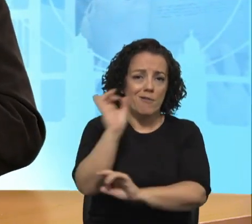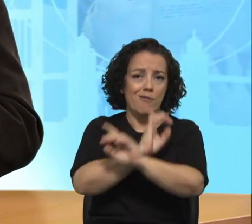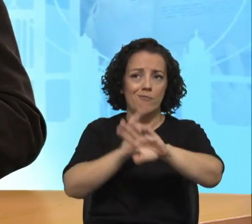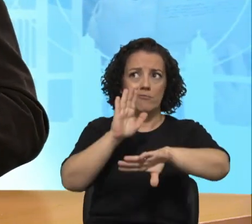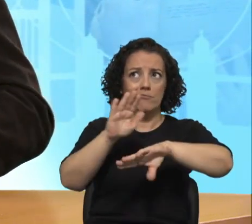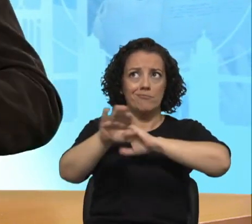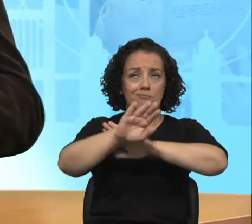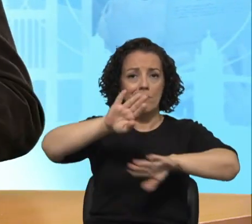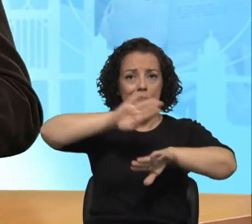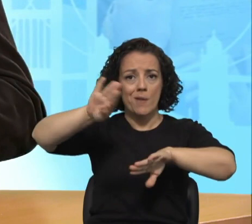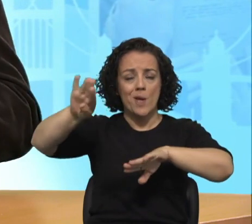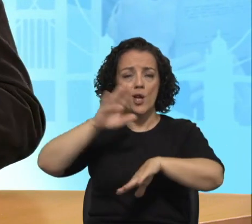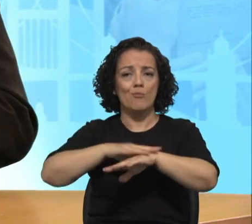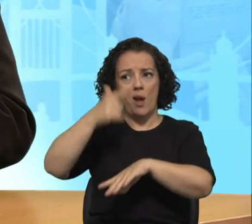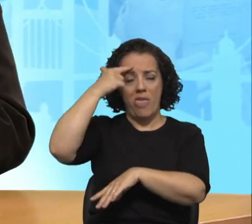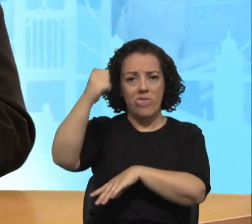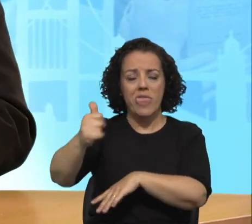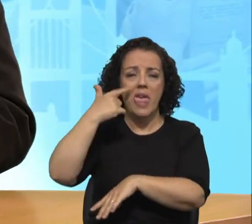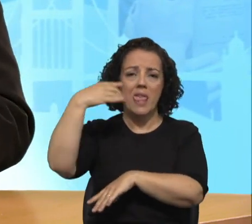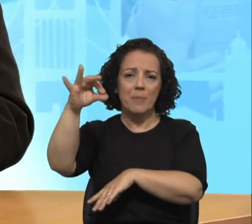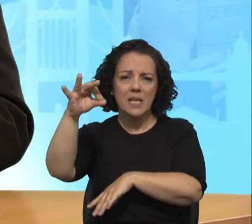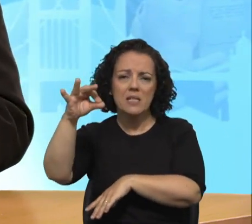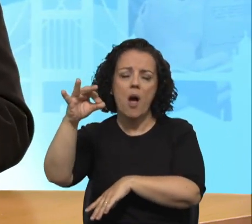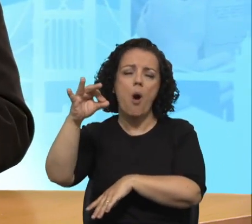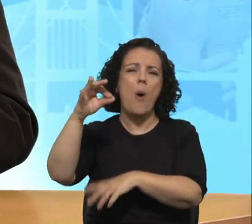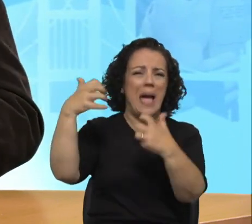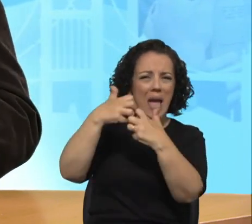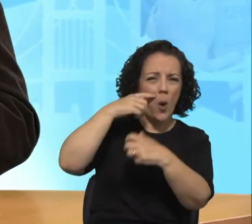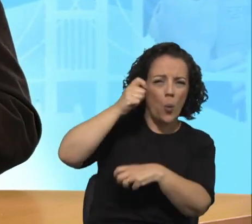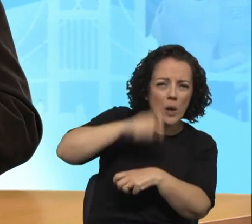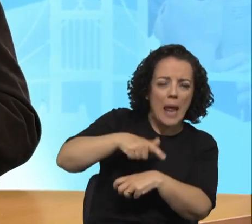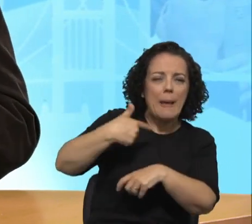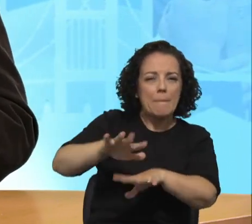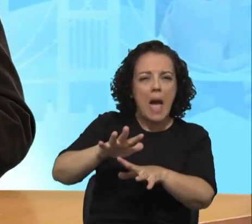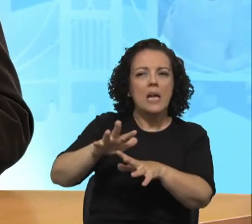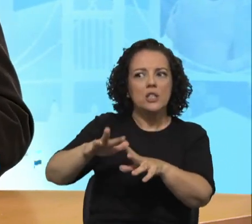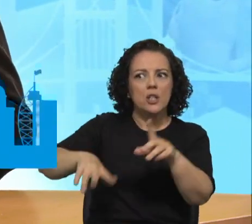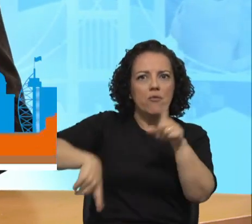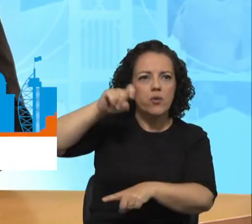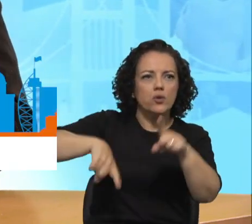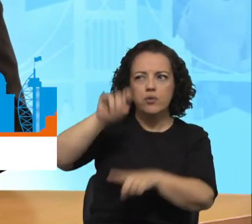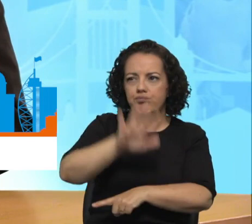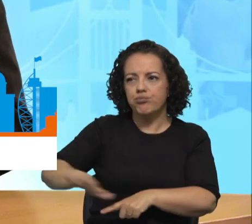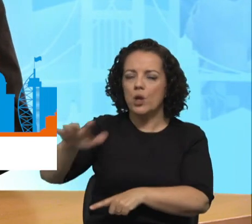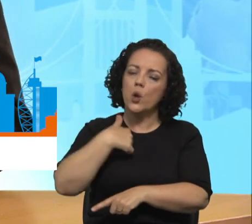às migrações, apesar da crise da Ucrânia, eu acho que estamos aqui perante um ciclo de 12